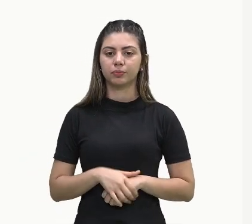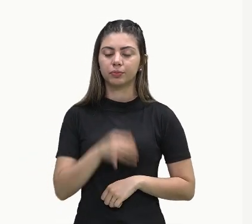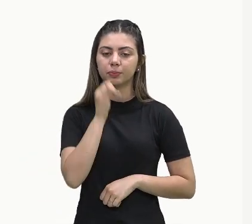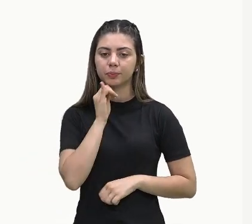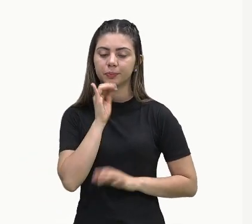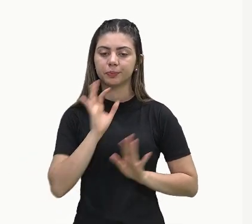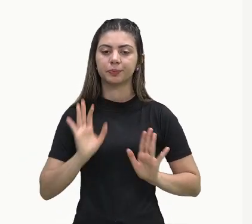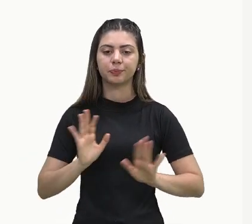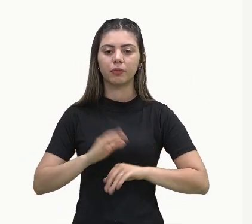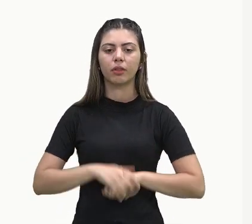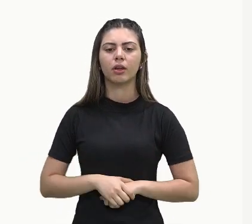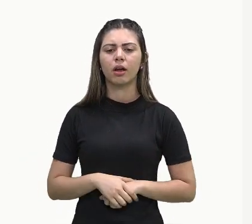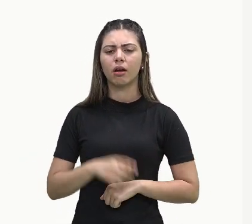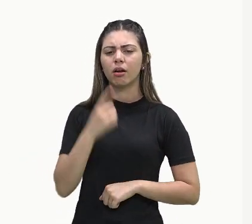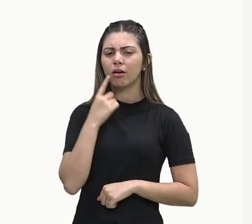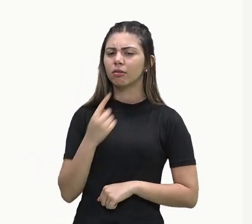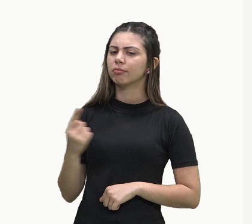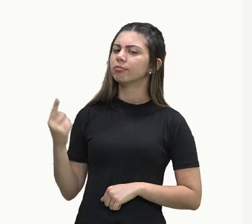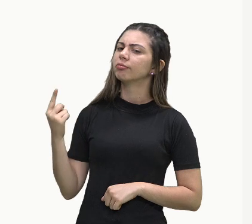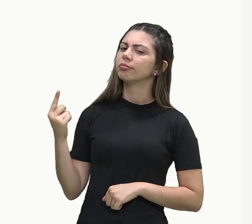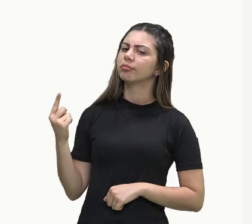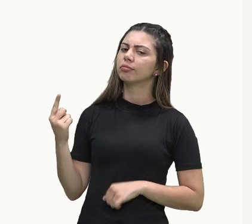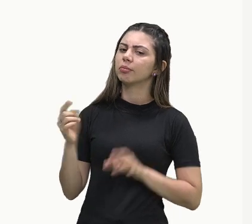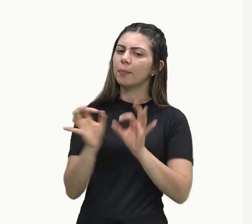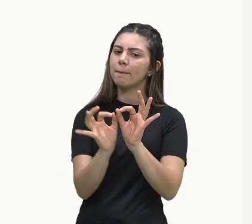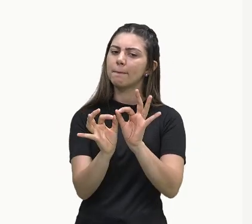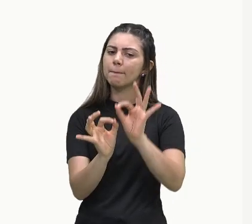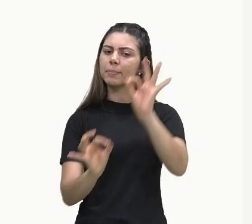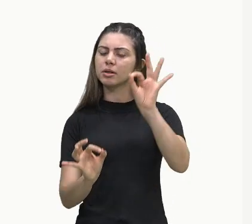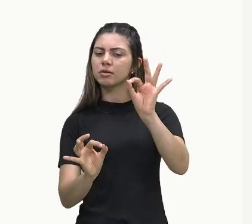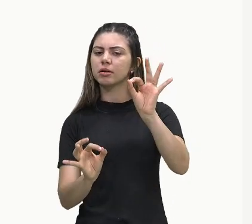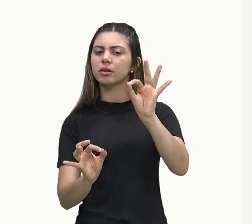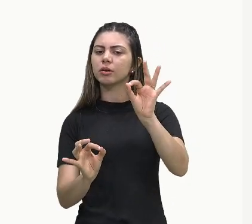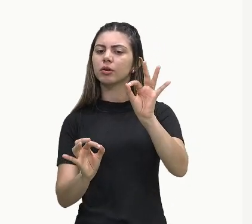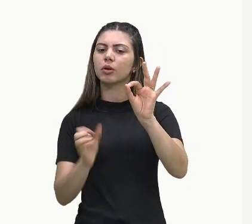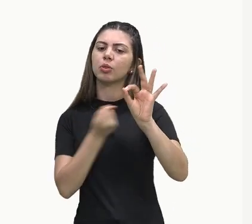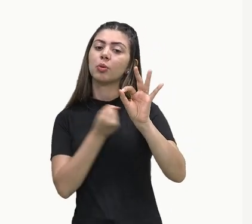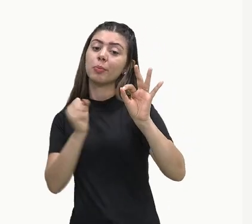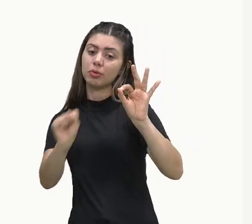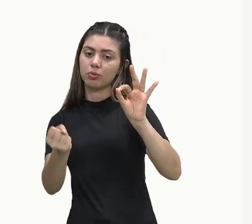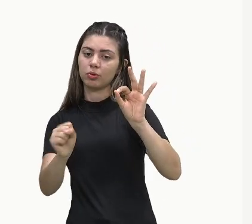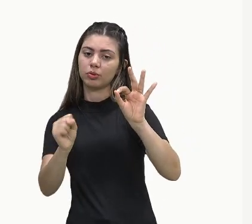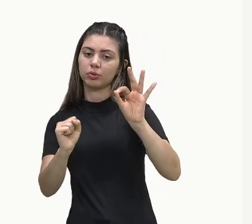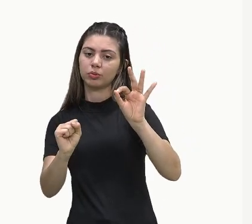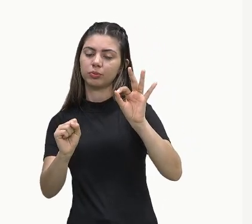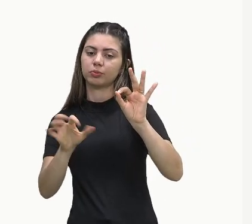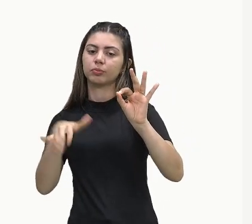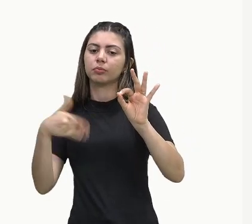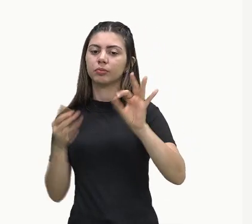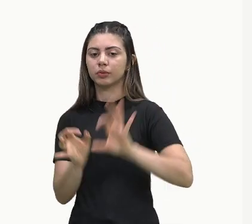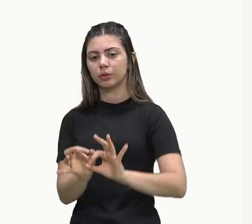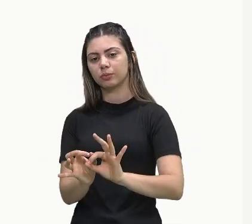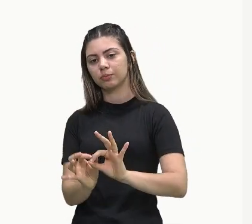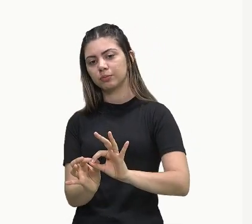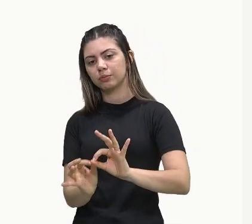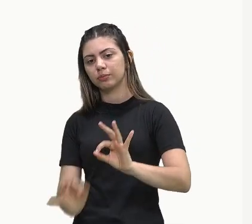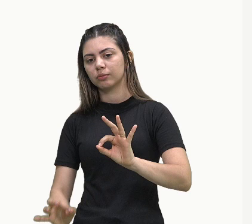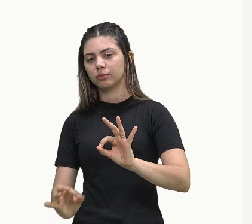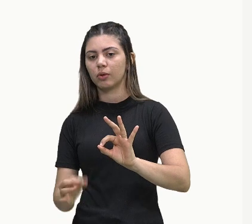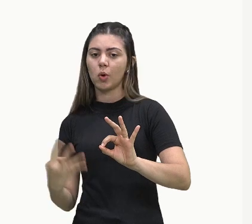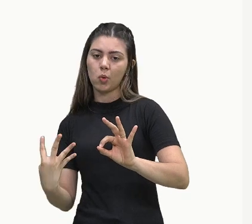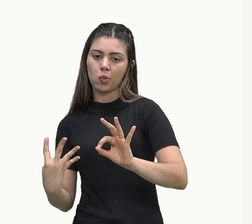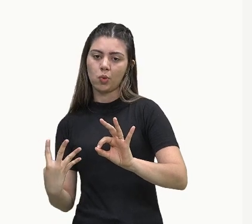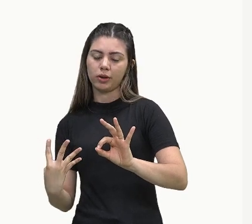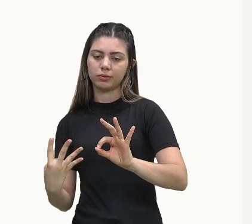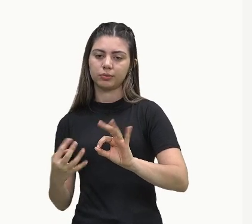aqui esse pedaço aqui ó é igual a a 8 né esse pedaço aqui vai ser igual a